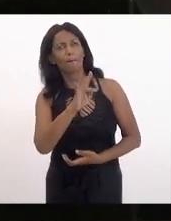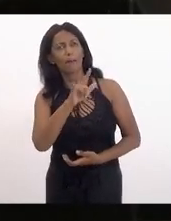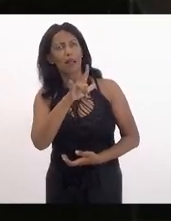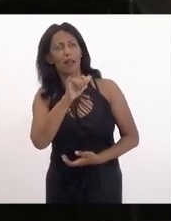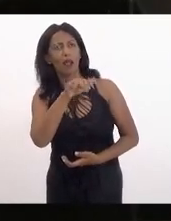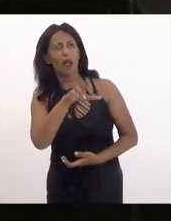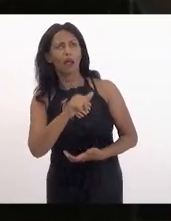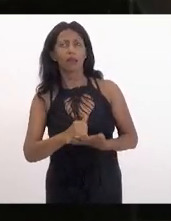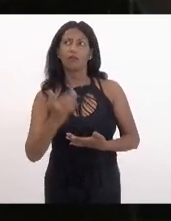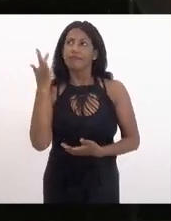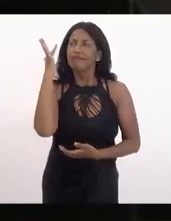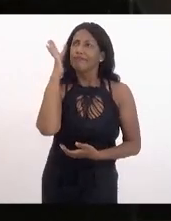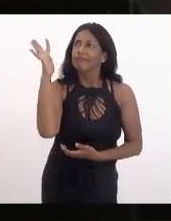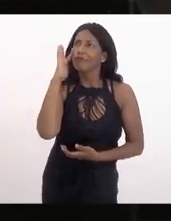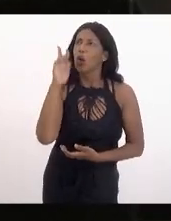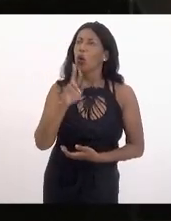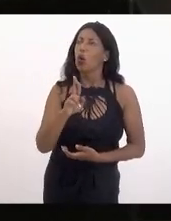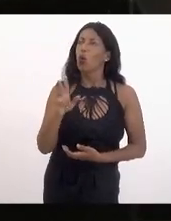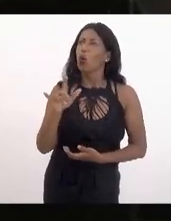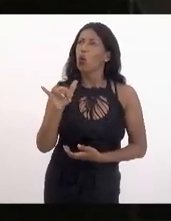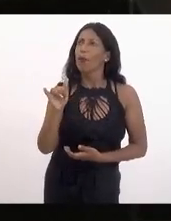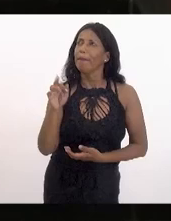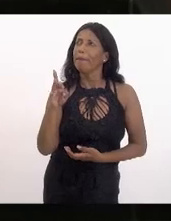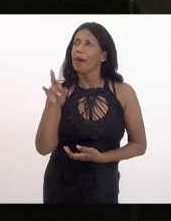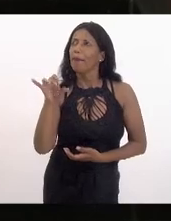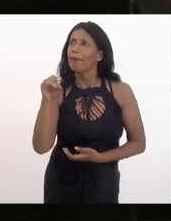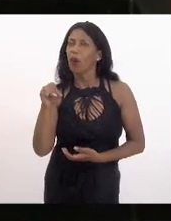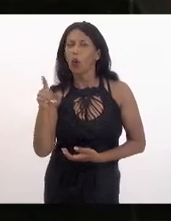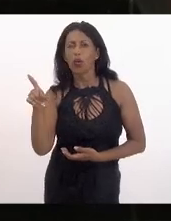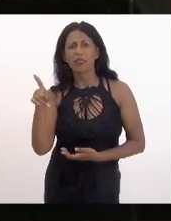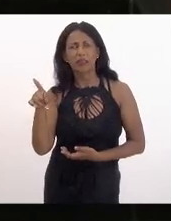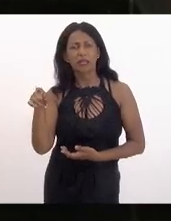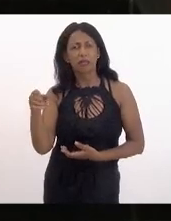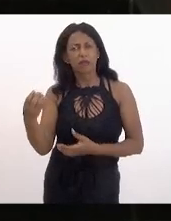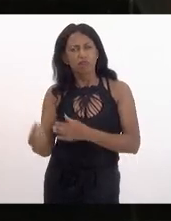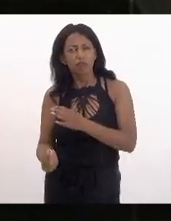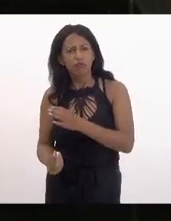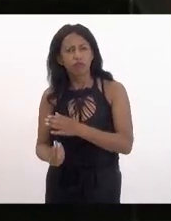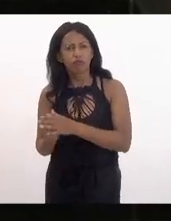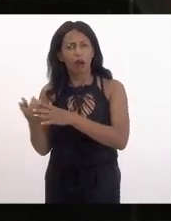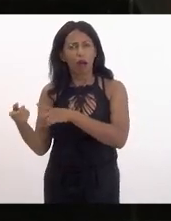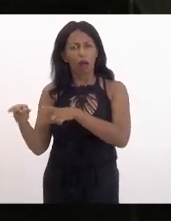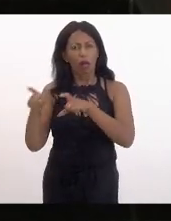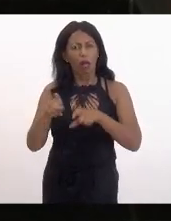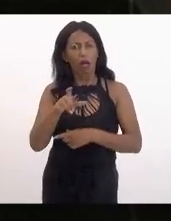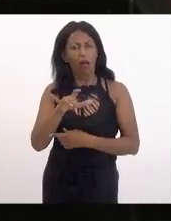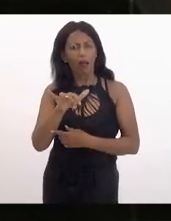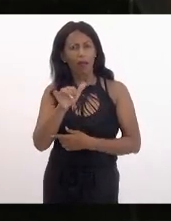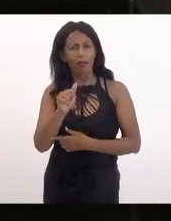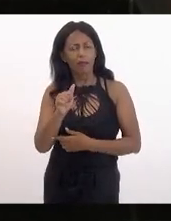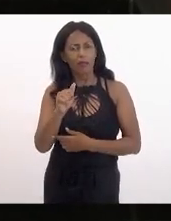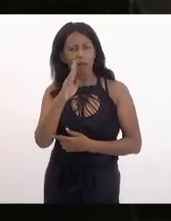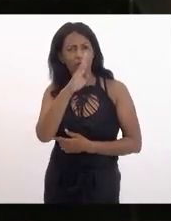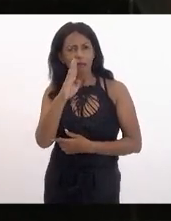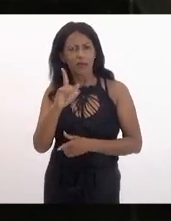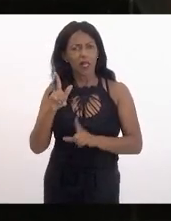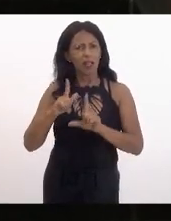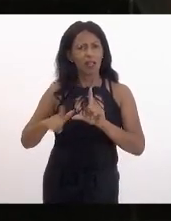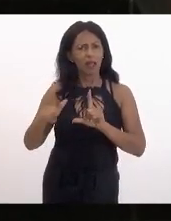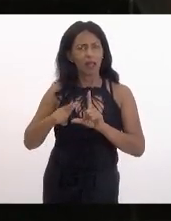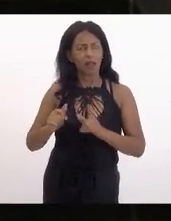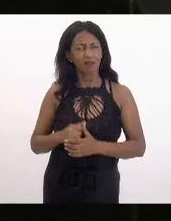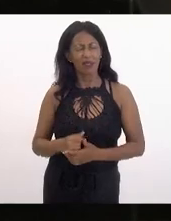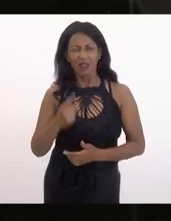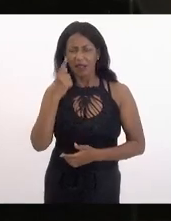e eu fico imaginando Ruy Barbosa que foi fundadores da Academia Brasileira de Letras Eu